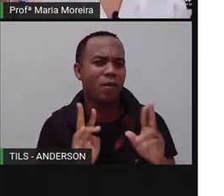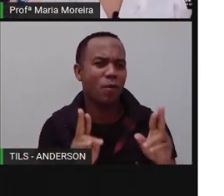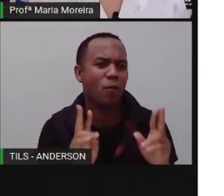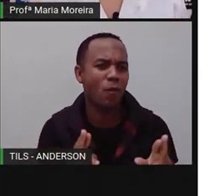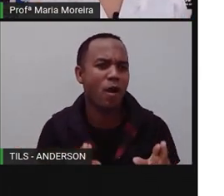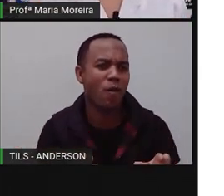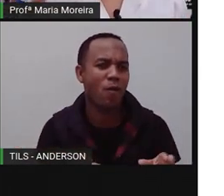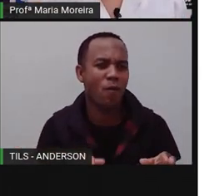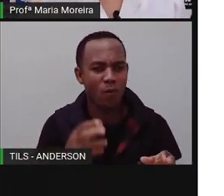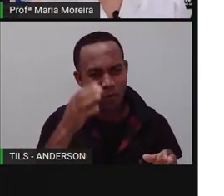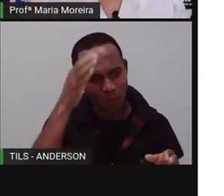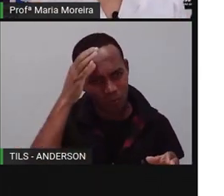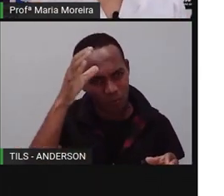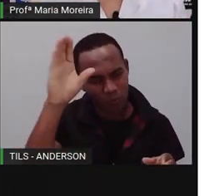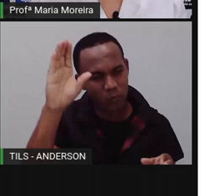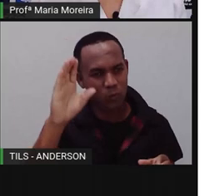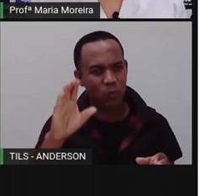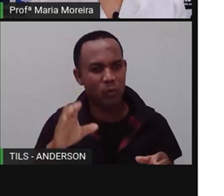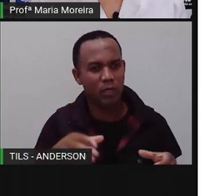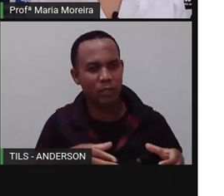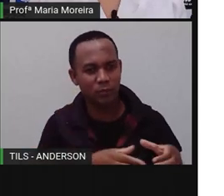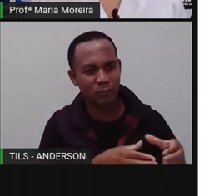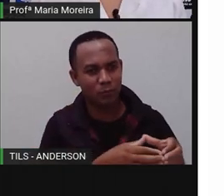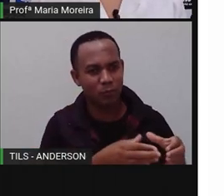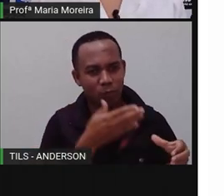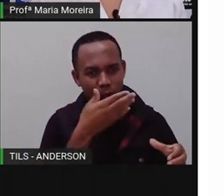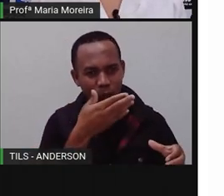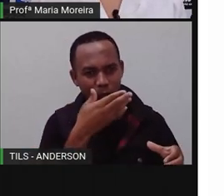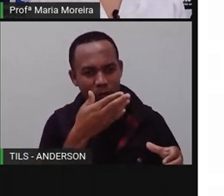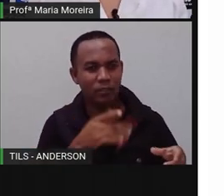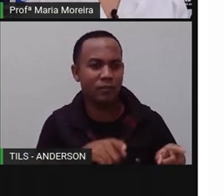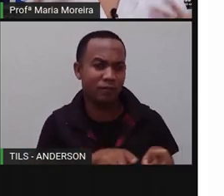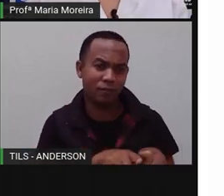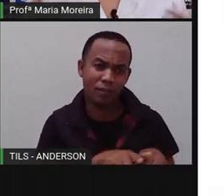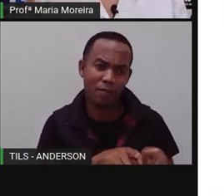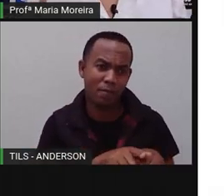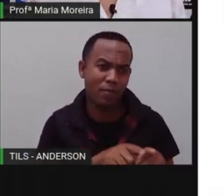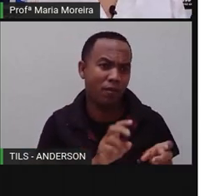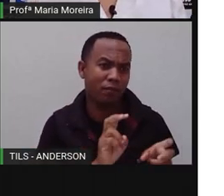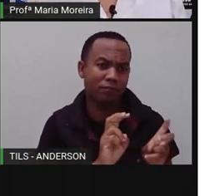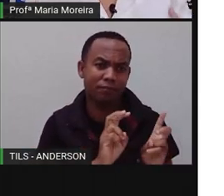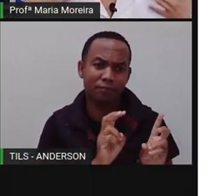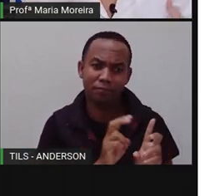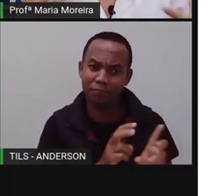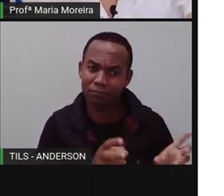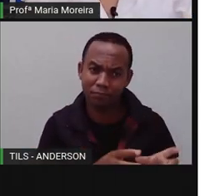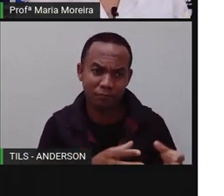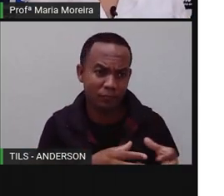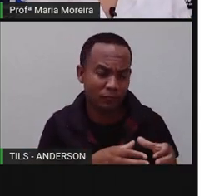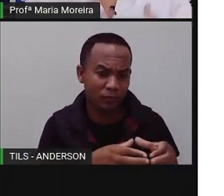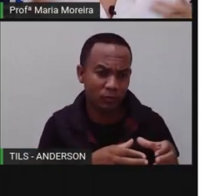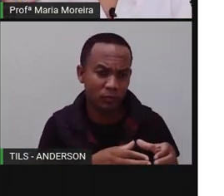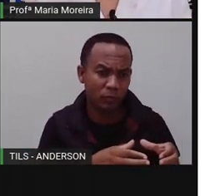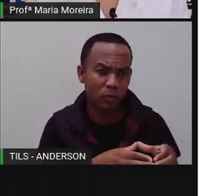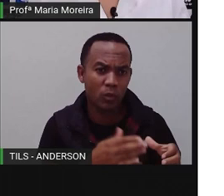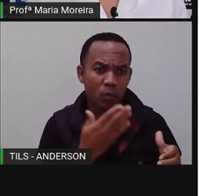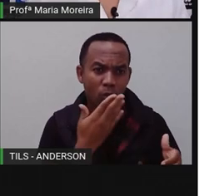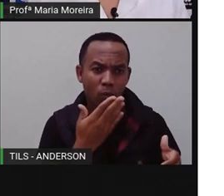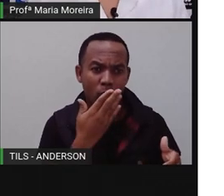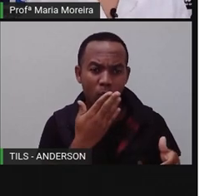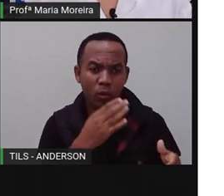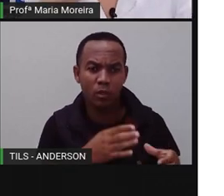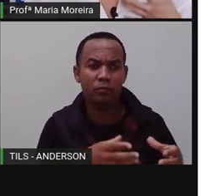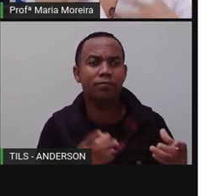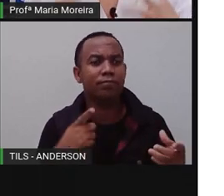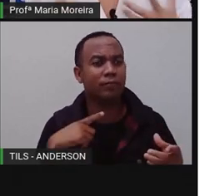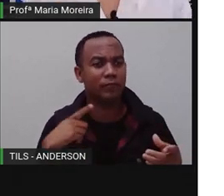passa despercebido e faz, sério? Não acredito. E aí a gente vai descobrindo juntos aqui, né, nós,